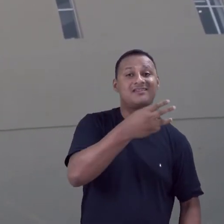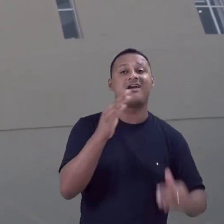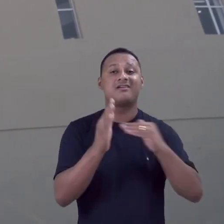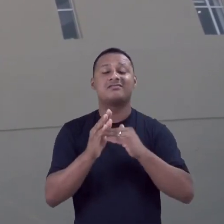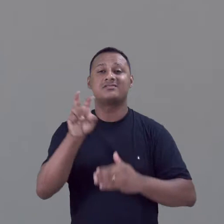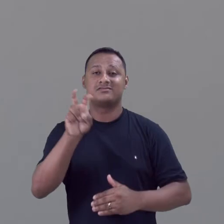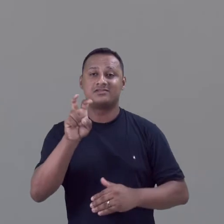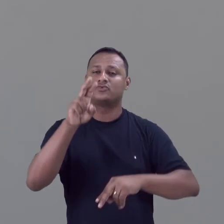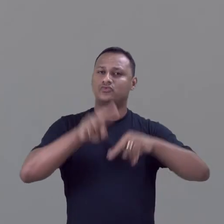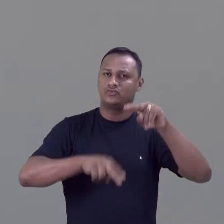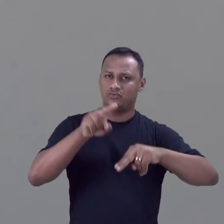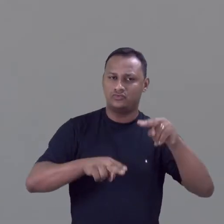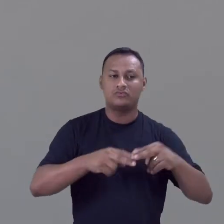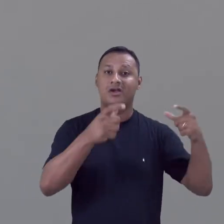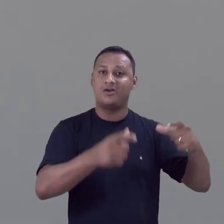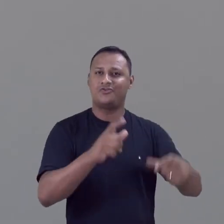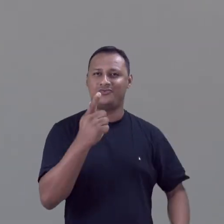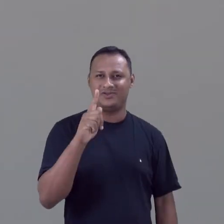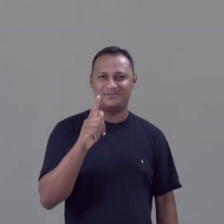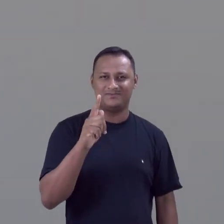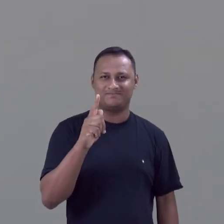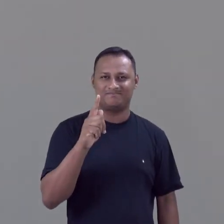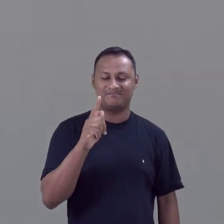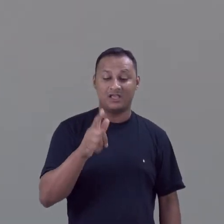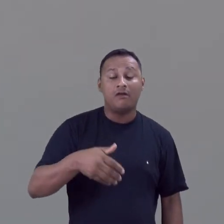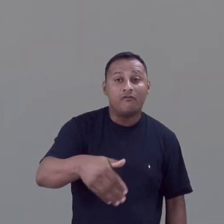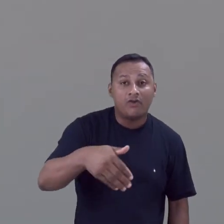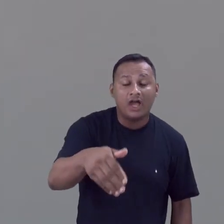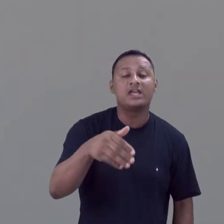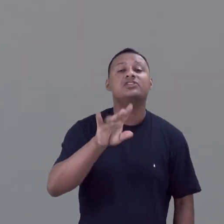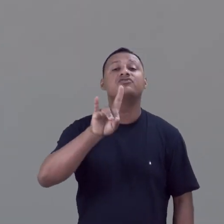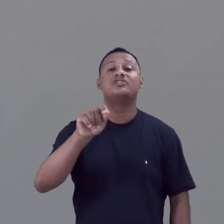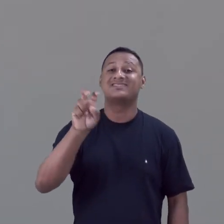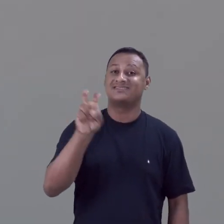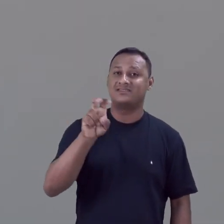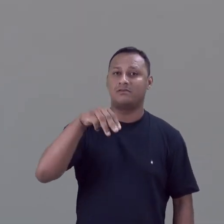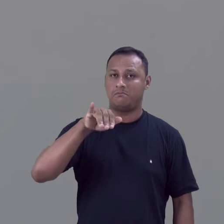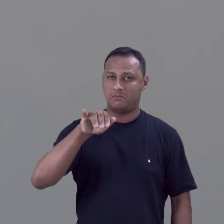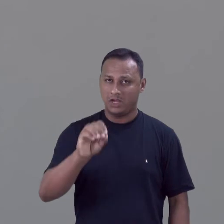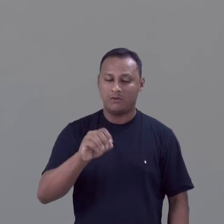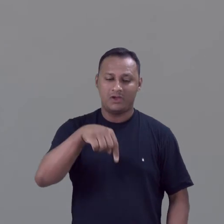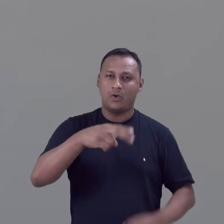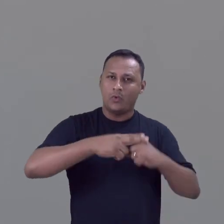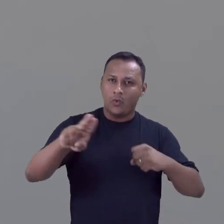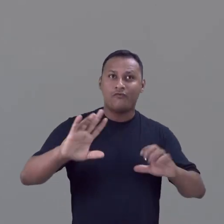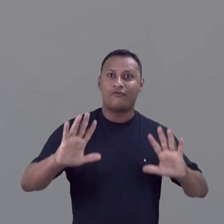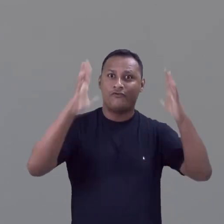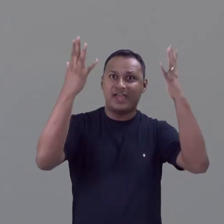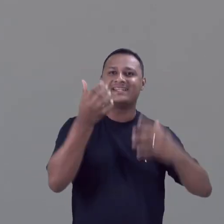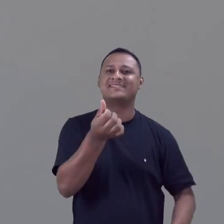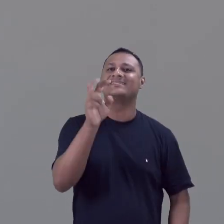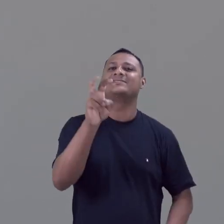UFES. No dia 5 de maio, a UFES comemora 65 anos e muitas ações estão sendo preparadas para celebrar